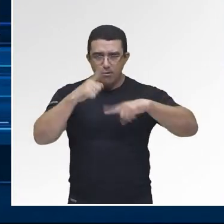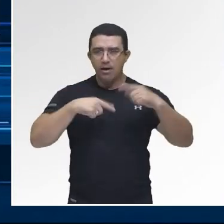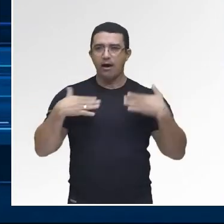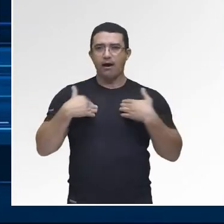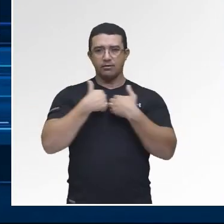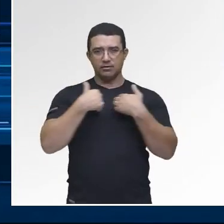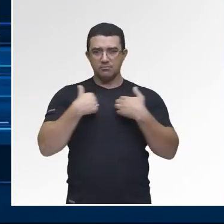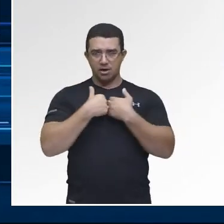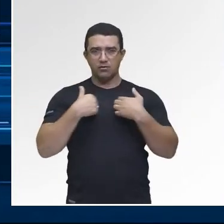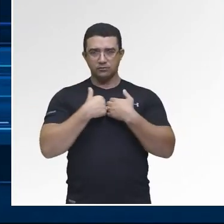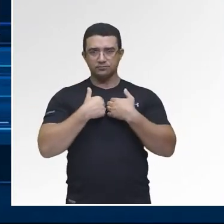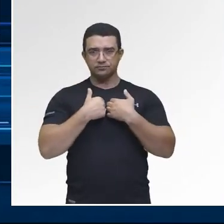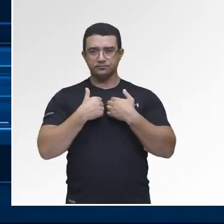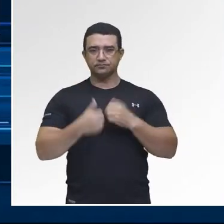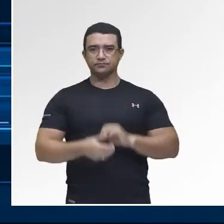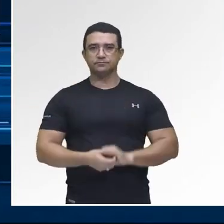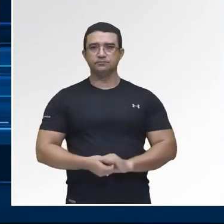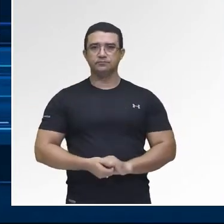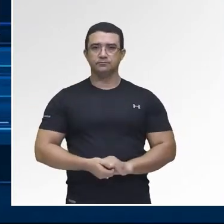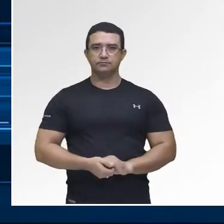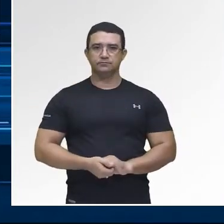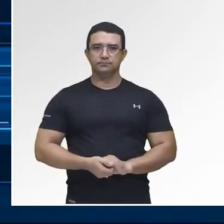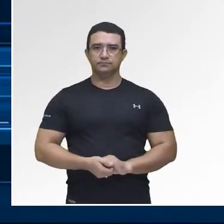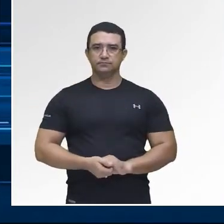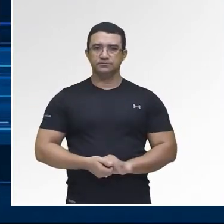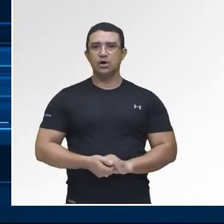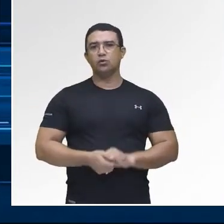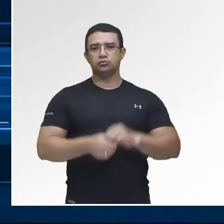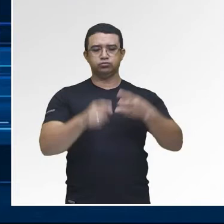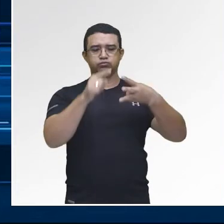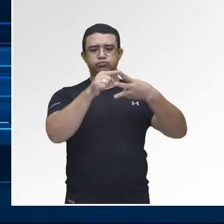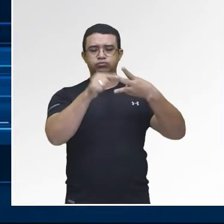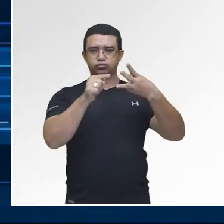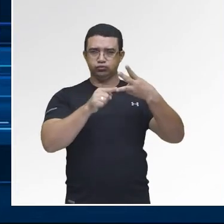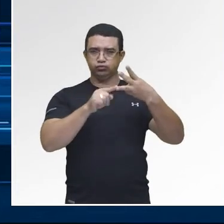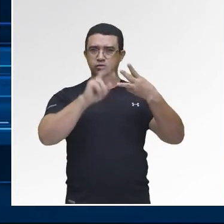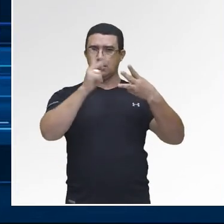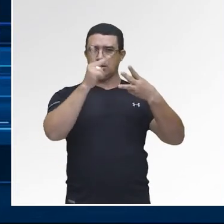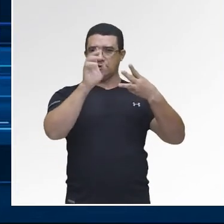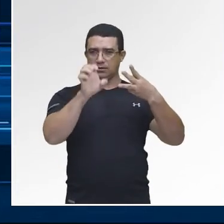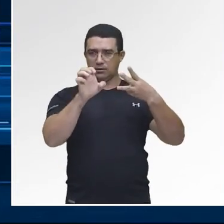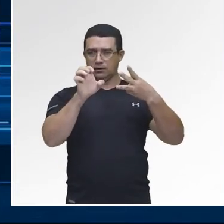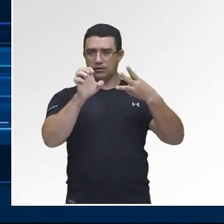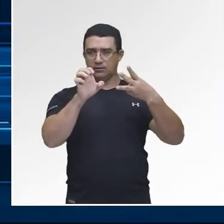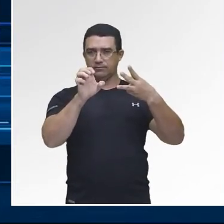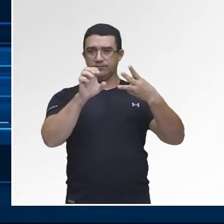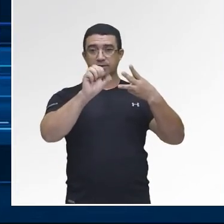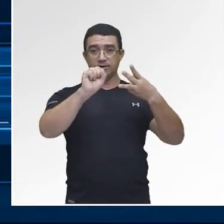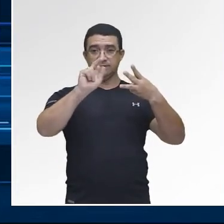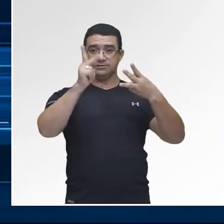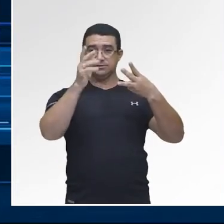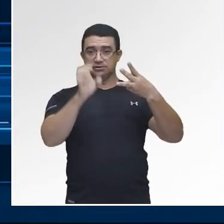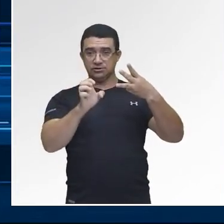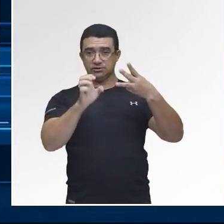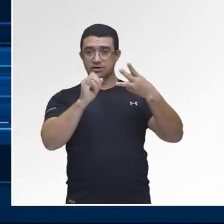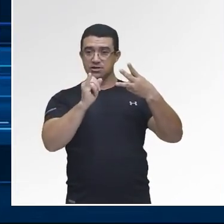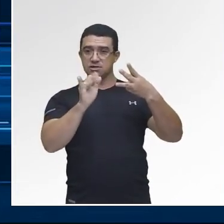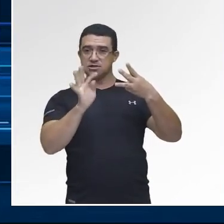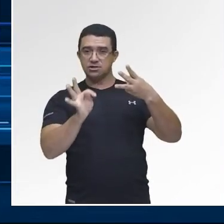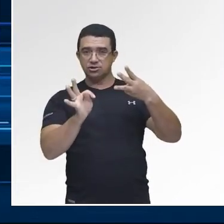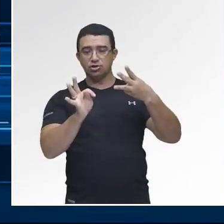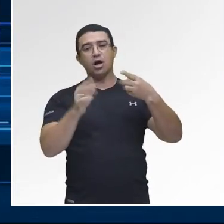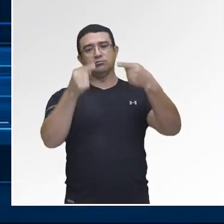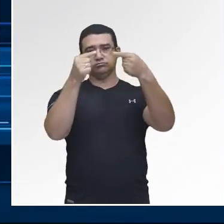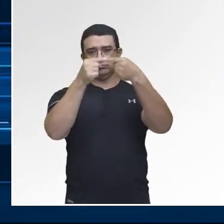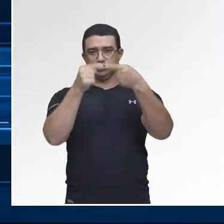ela é terceira pessoa do singular e isso justifica a presença do has. E por último, o it,